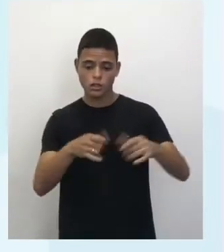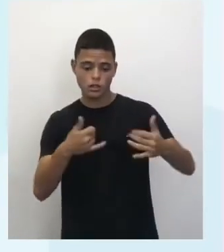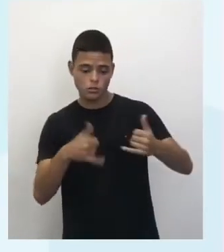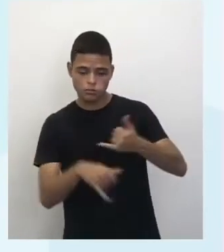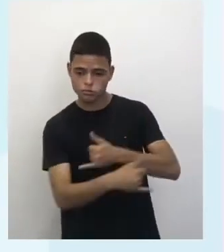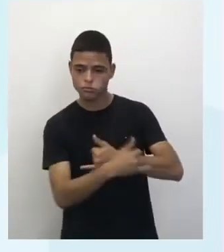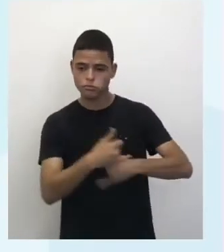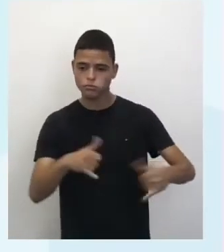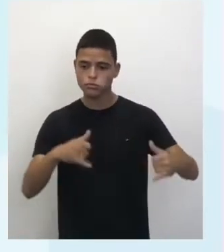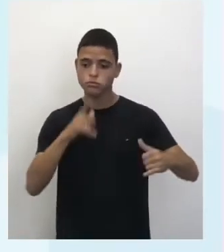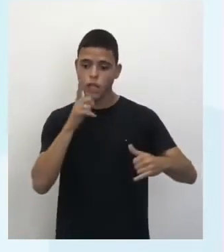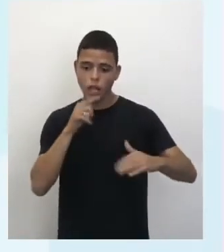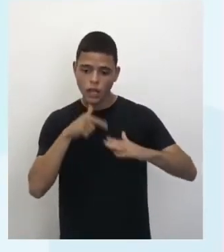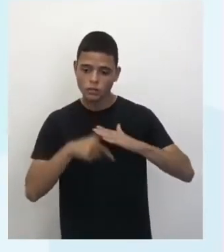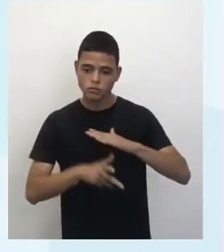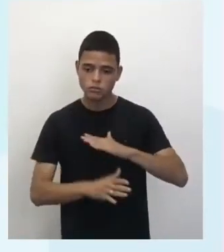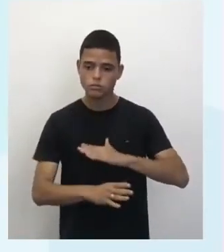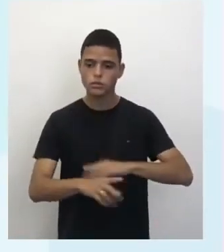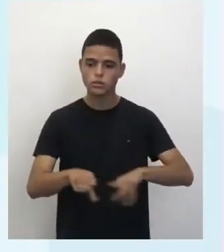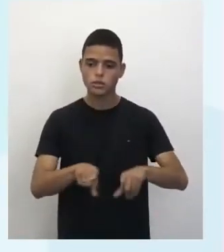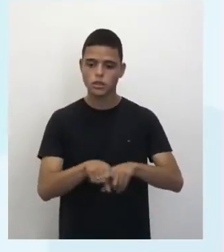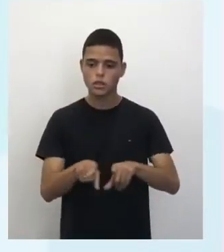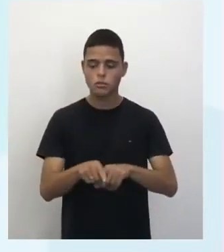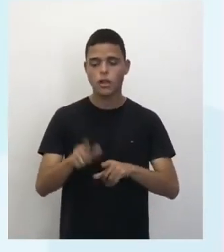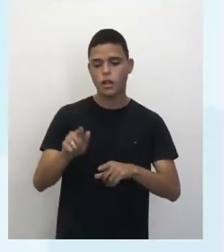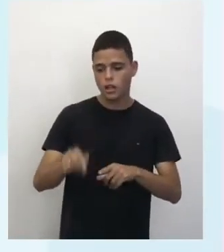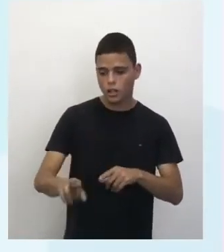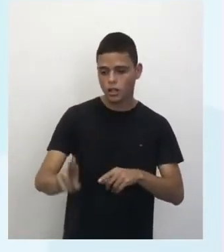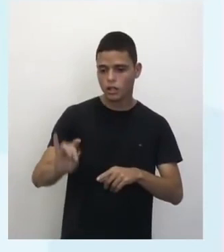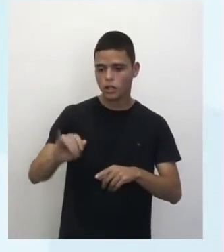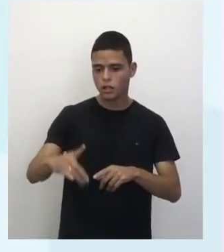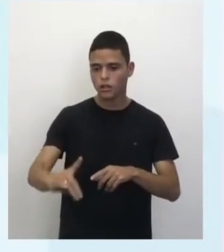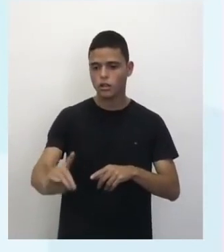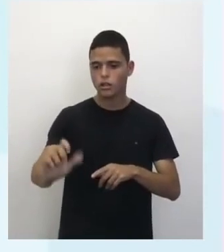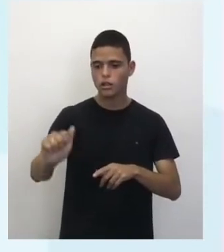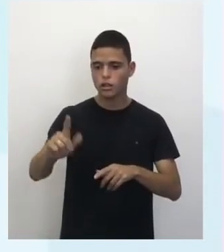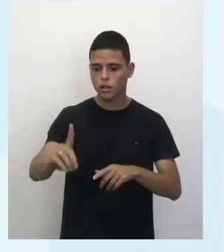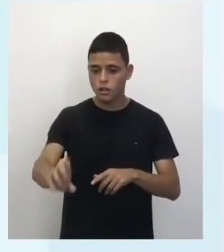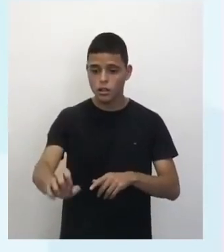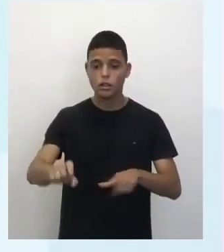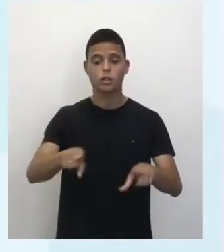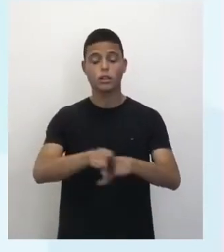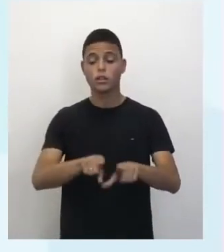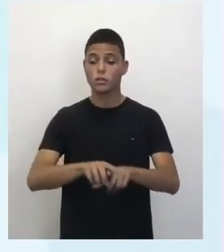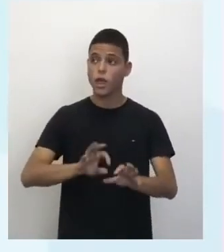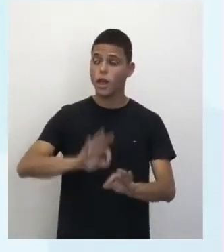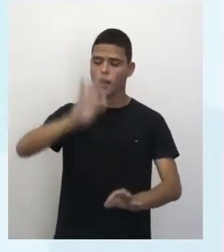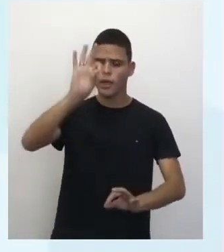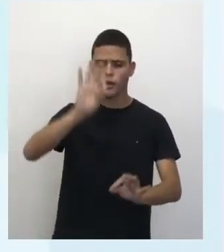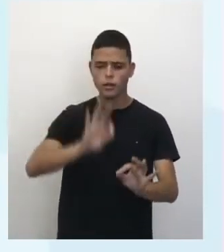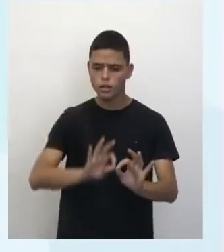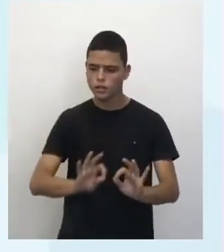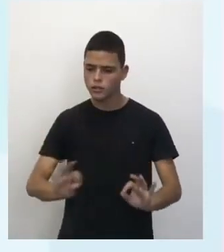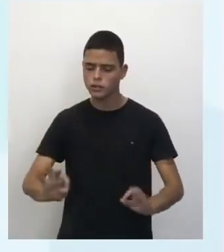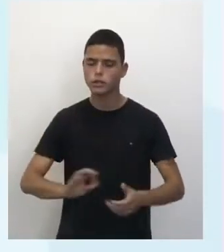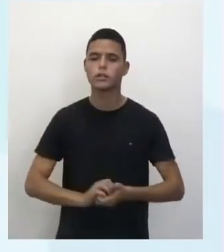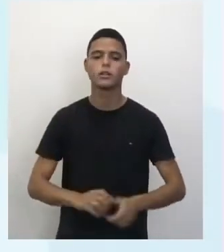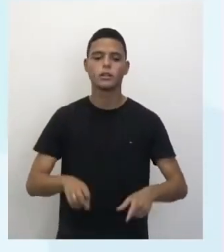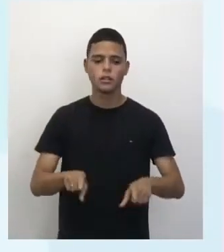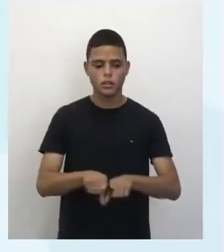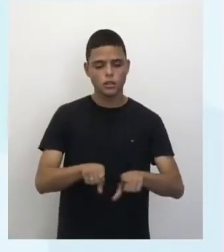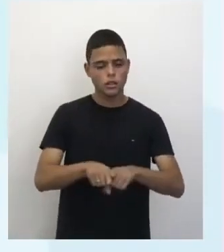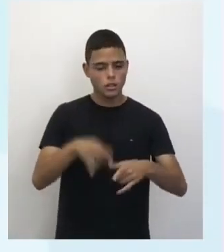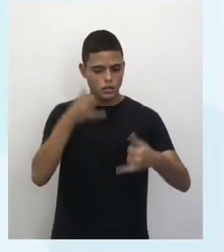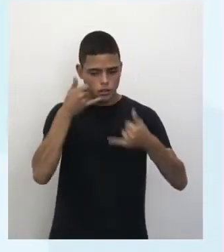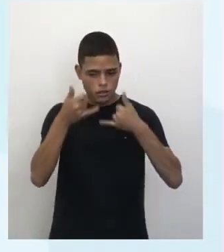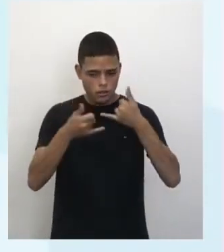água, depende da vazão, a gravidade no planeta é igual, né, e da altura, desnível. Estudantes, eu vou deixar uma informação